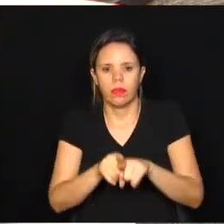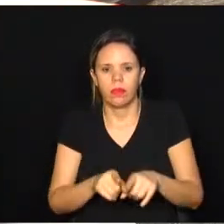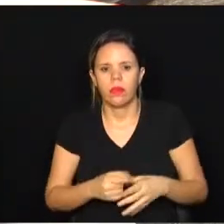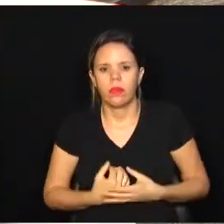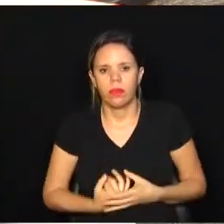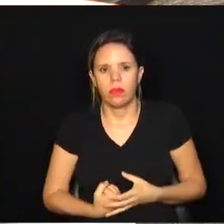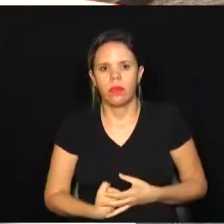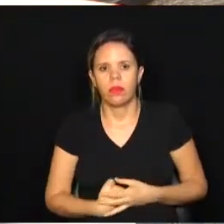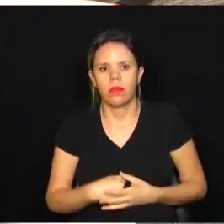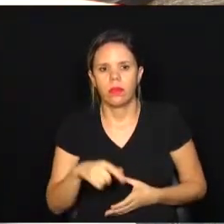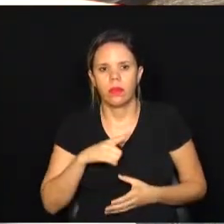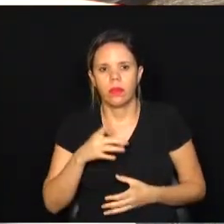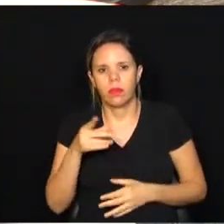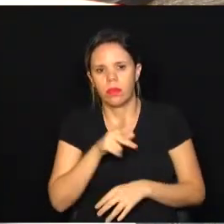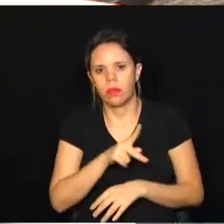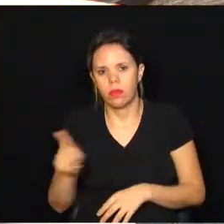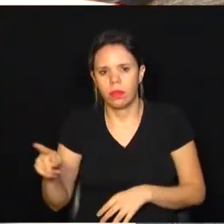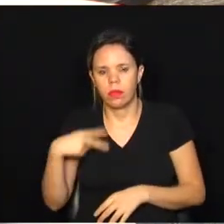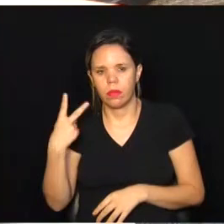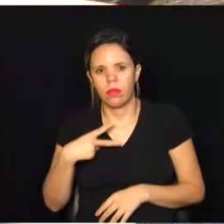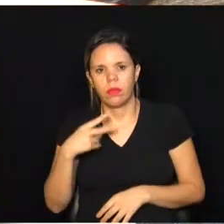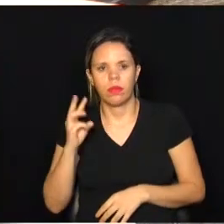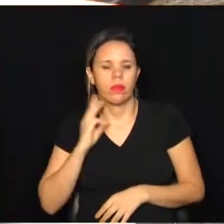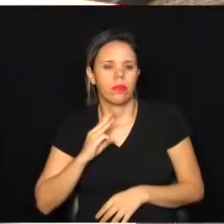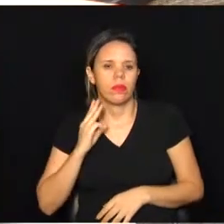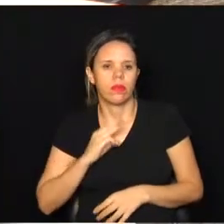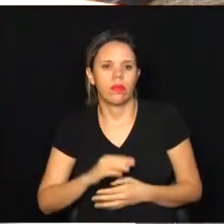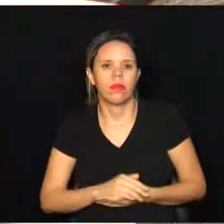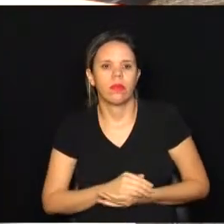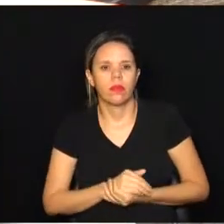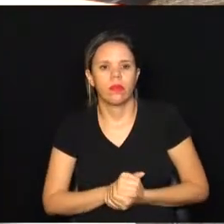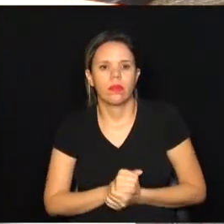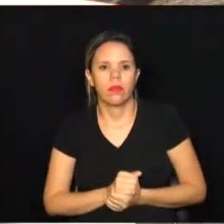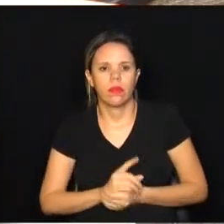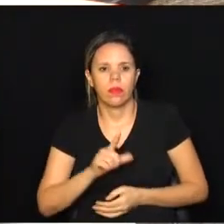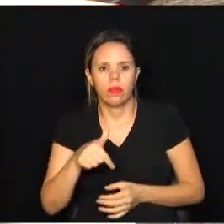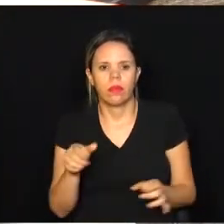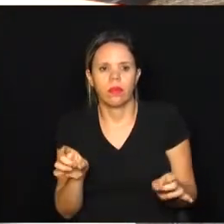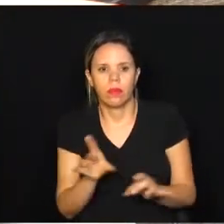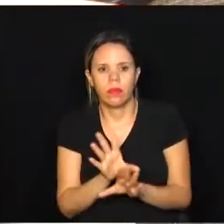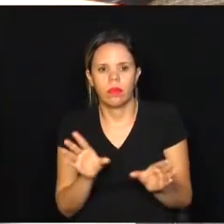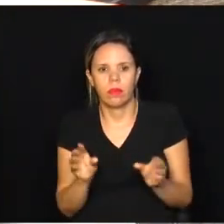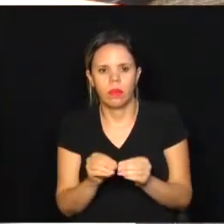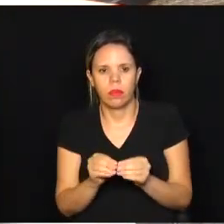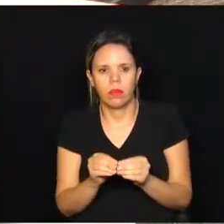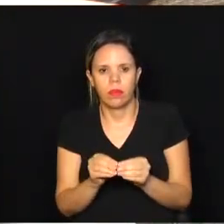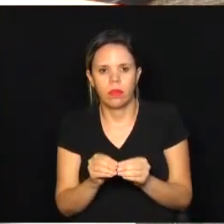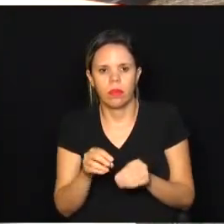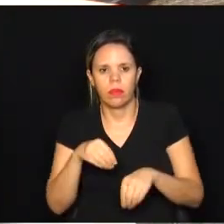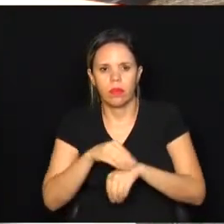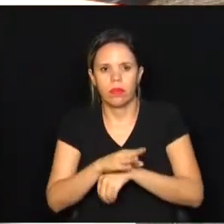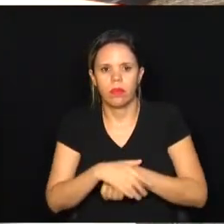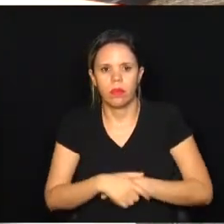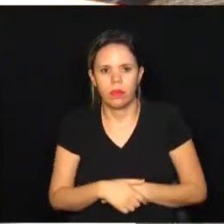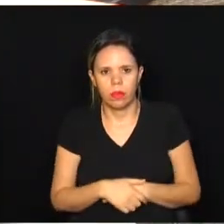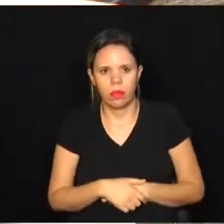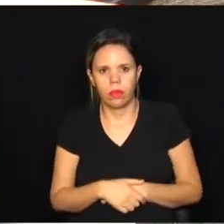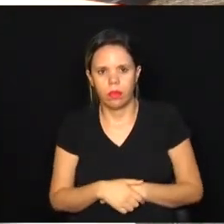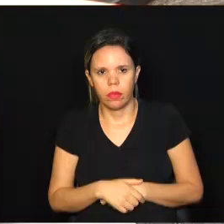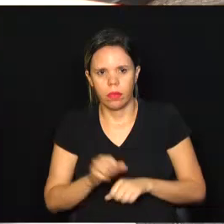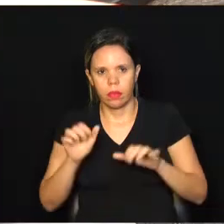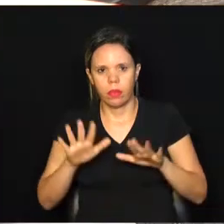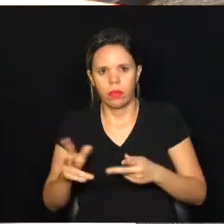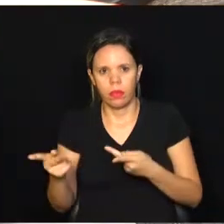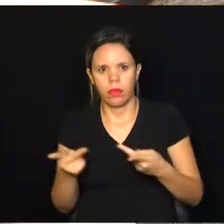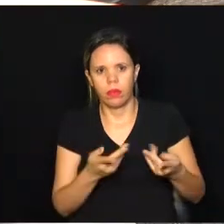Grande, que teve a presidência do vereador Cecílio Santos. Assim, nós também encerramos essa transmissão, ficando o